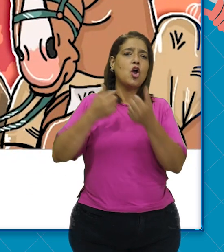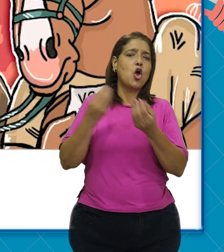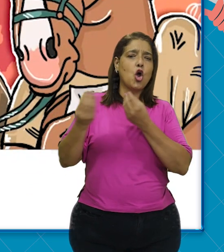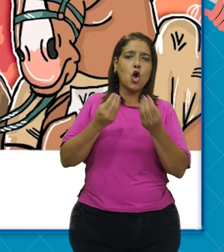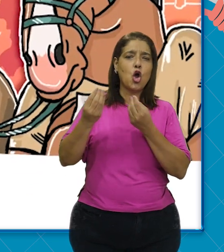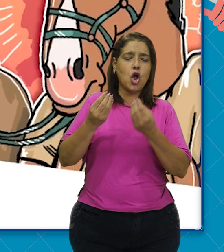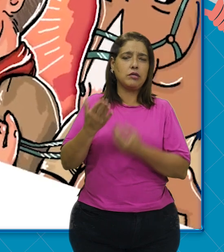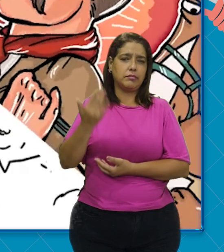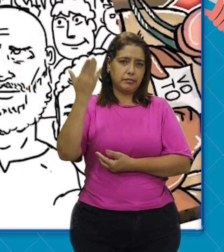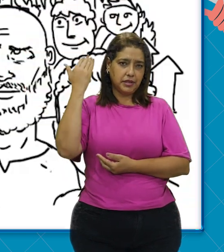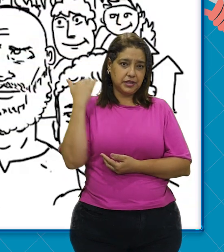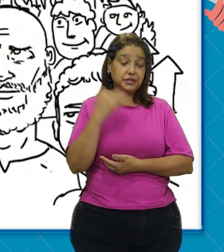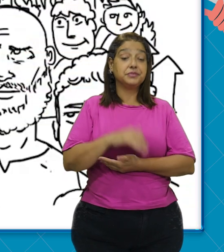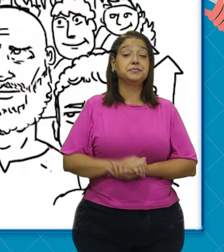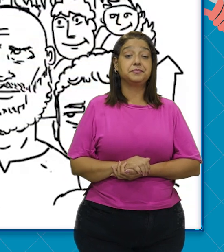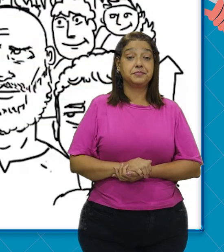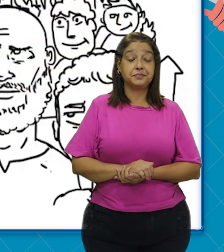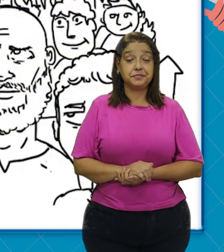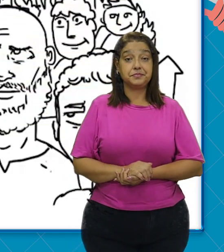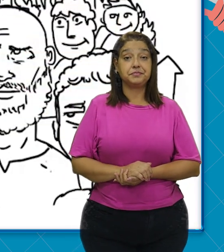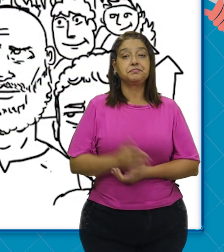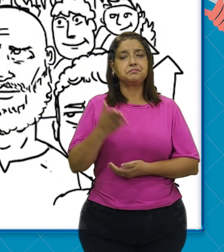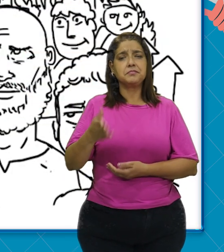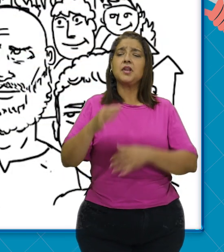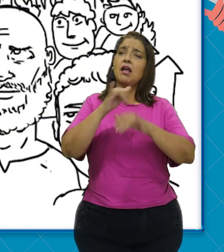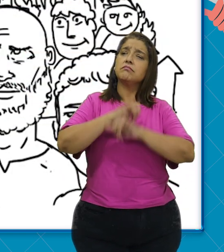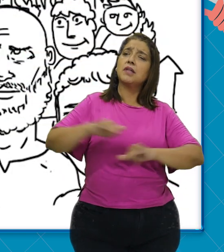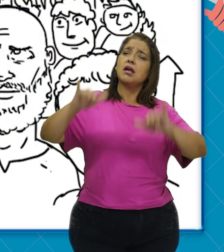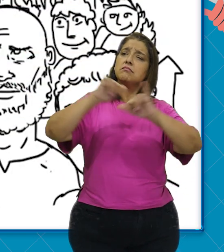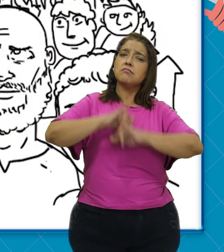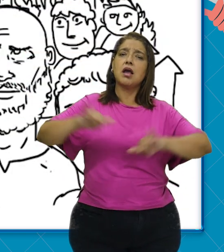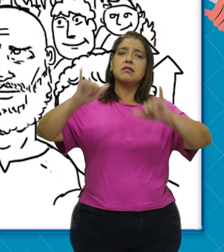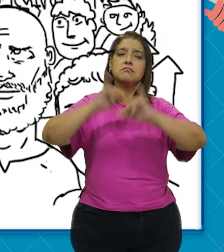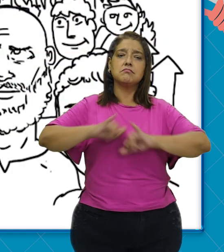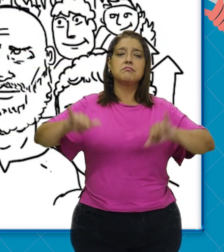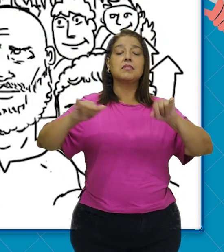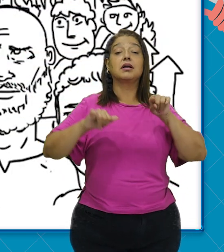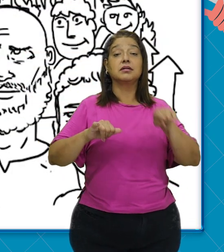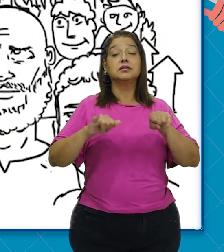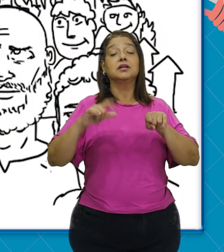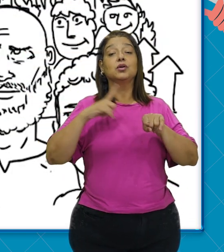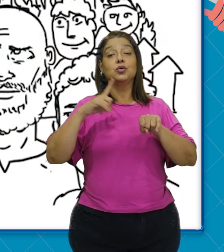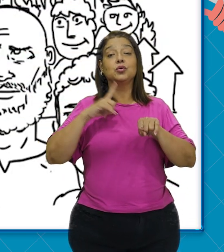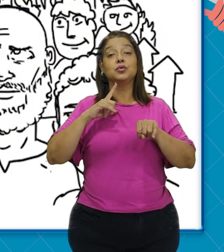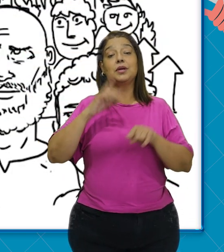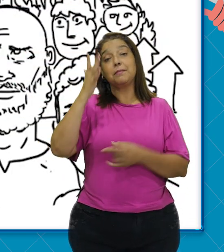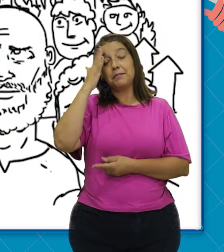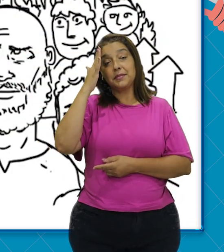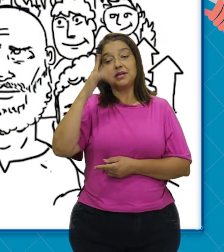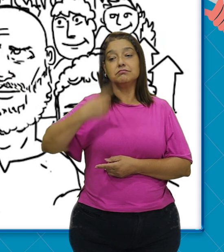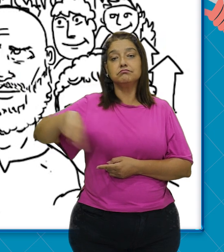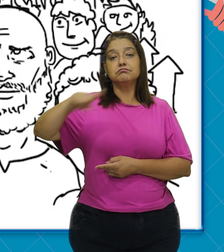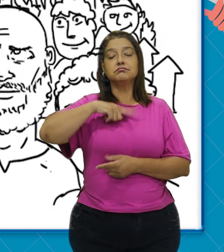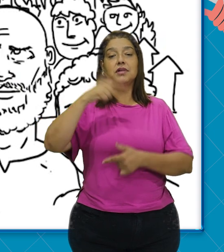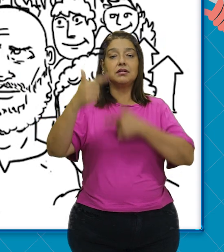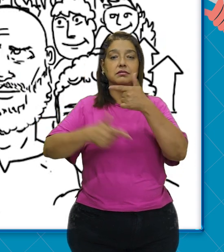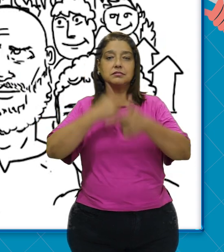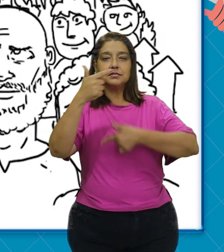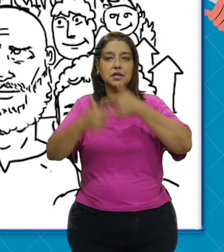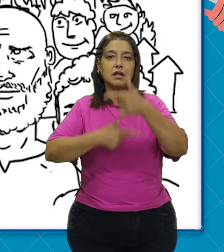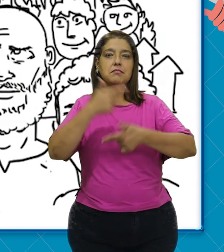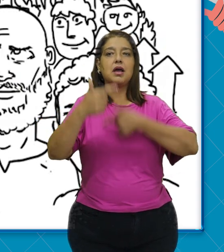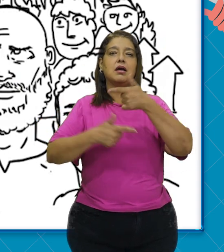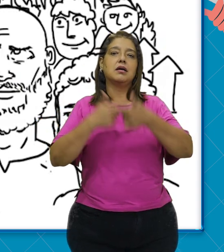época. A partir dessas pregações, Antônio Conselheiro deixou de ser visto como um doido de praça e se tornou um perigo